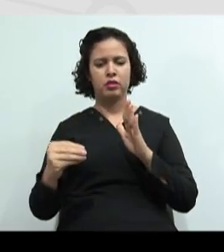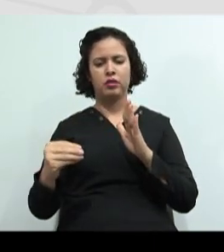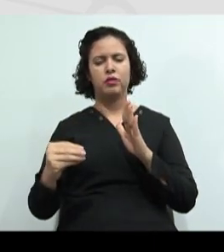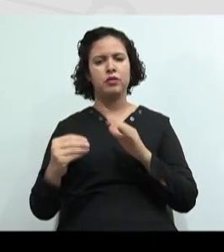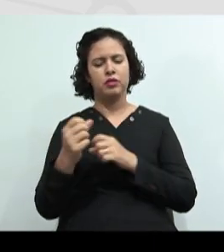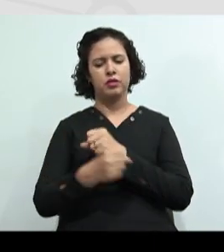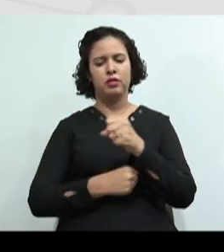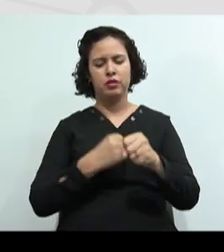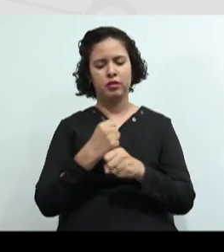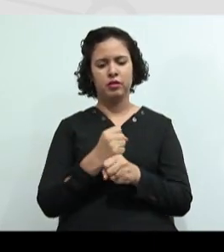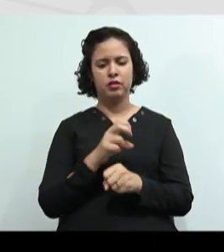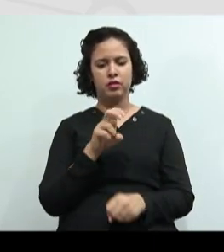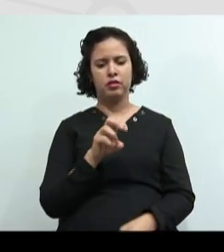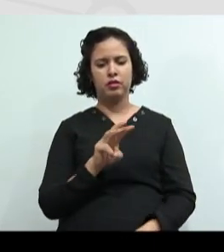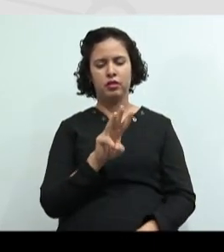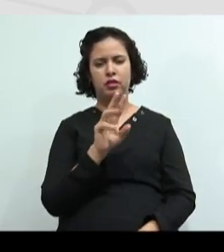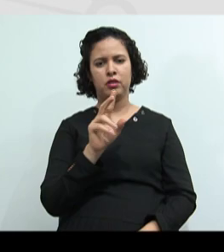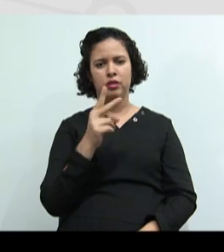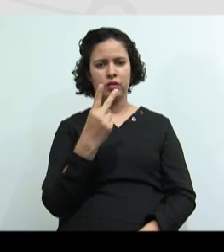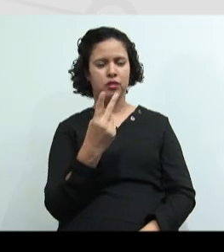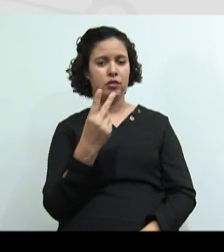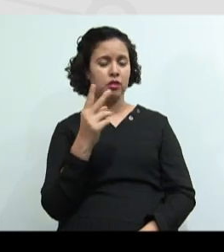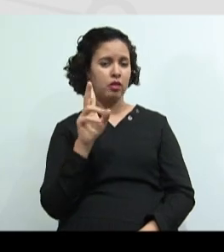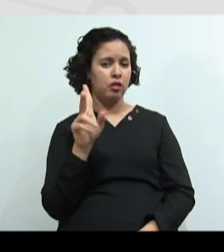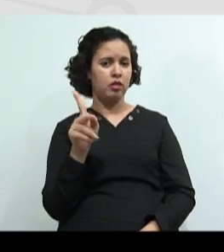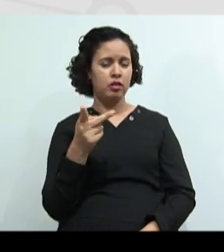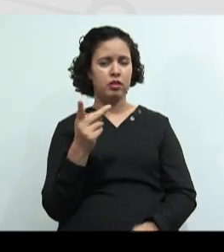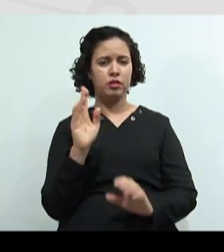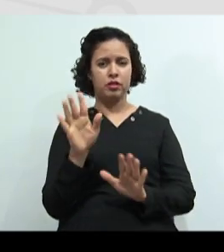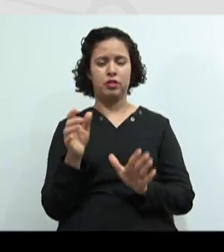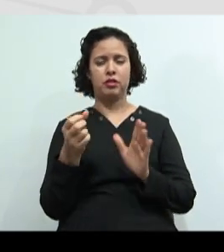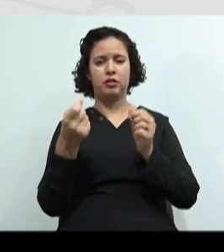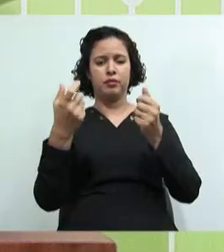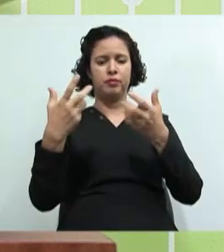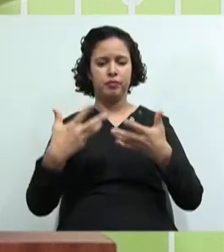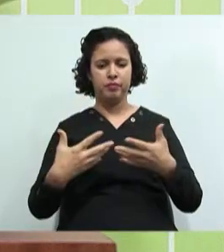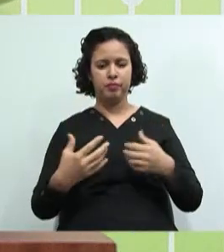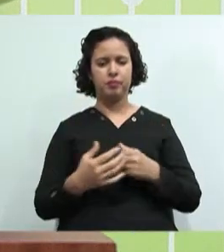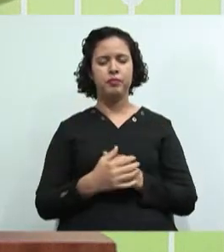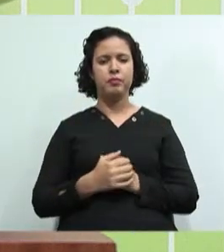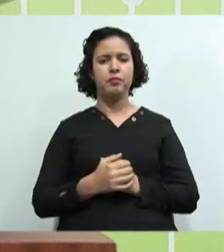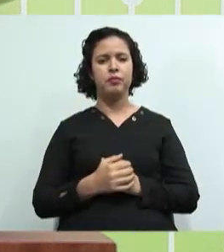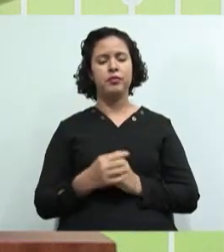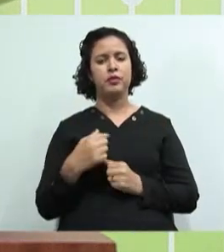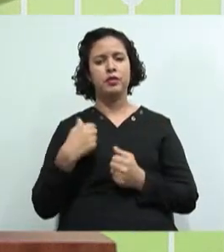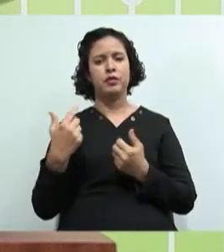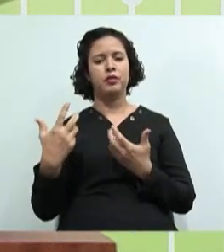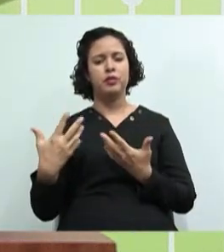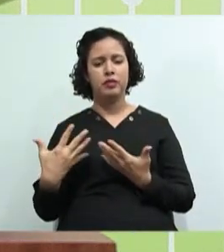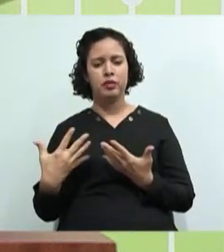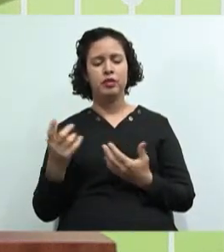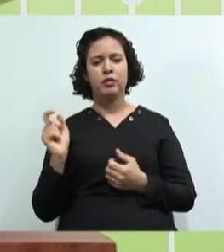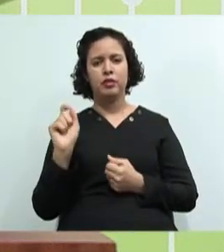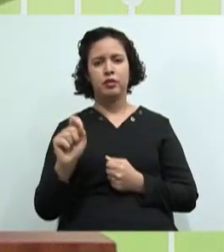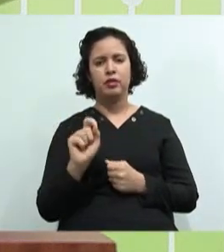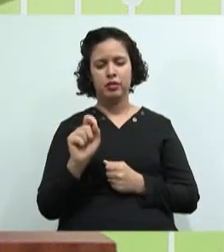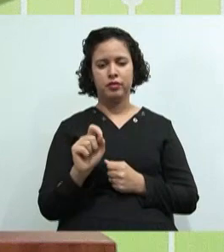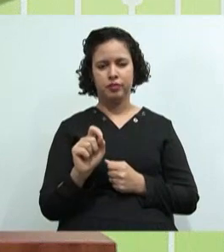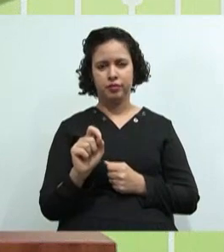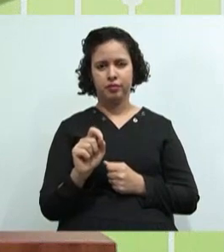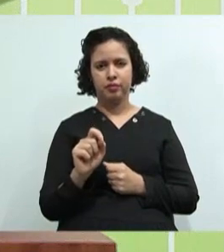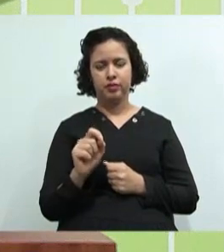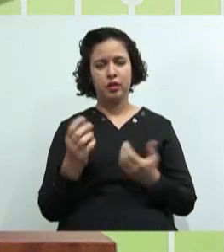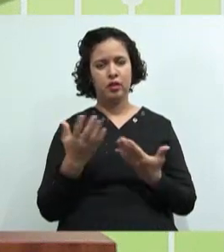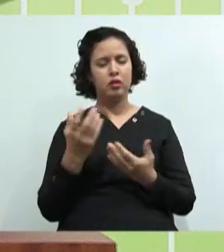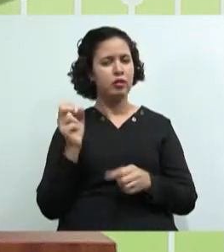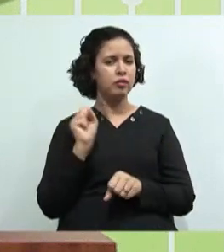anual 5W2H foi o que nós passamos aqui para você. Pode voltar aqui para mim, porque eu quero te dizer uma coisa. Nós estamos encerrando a